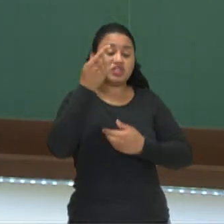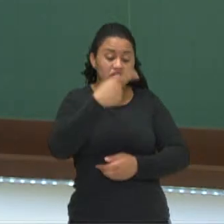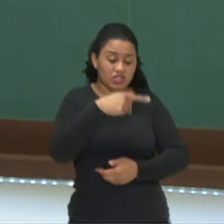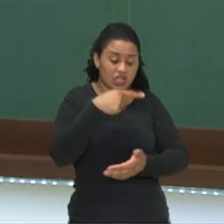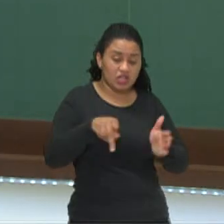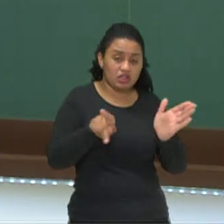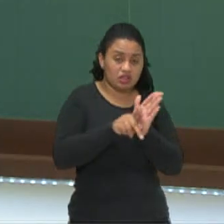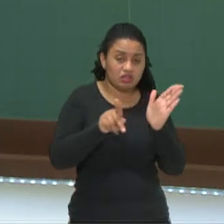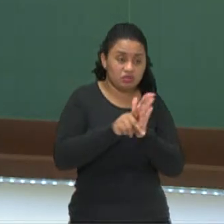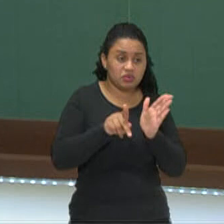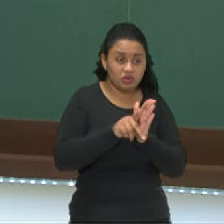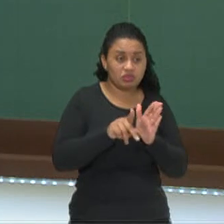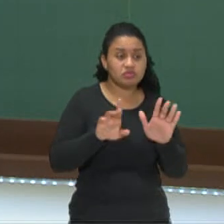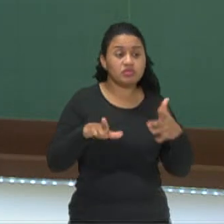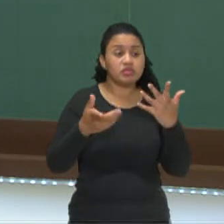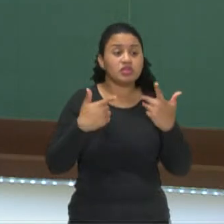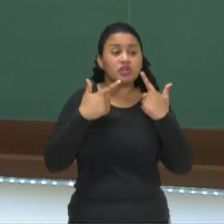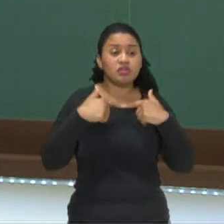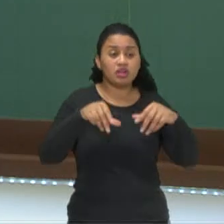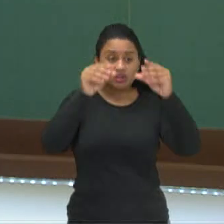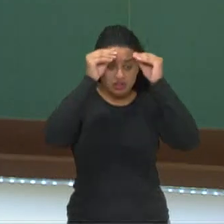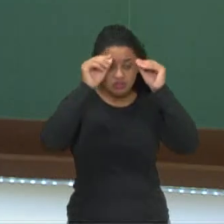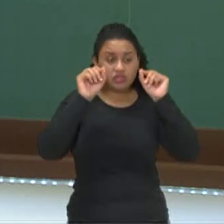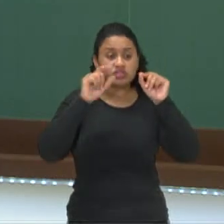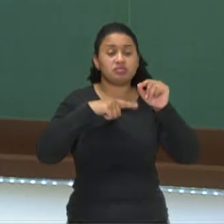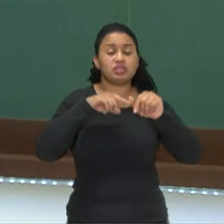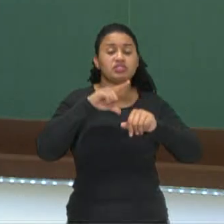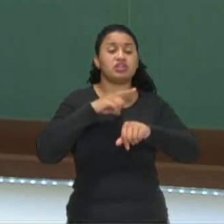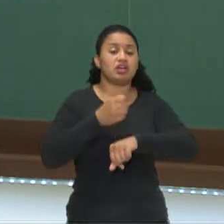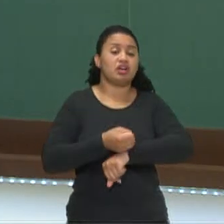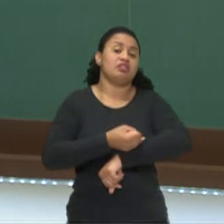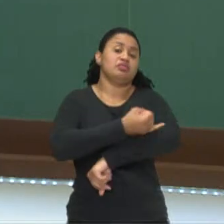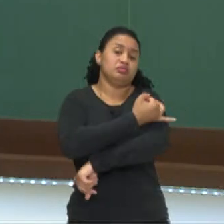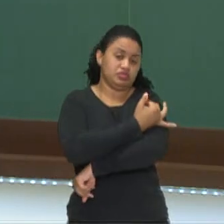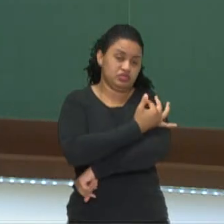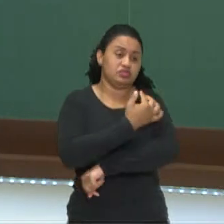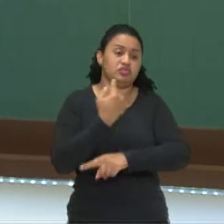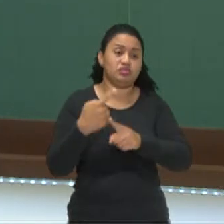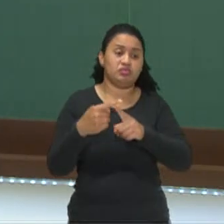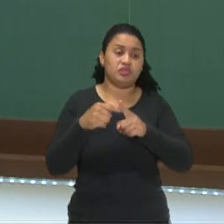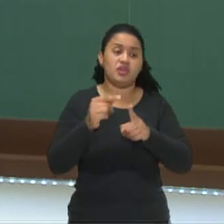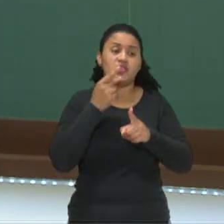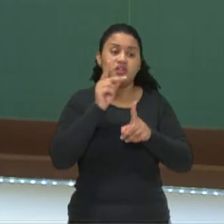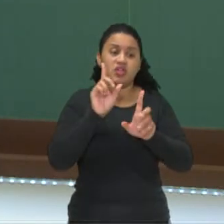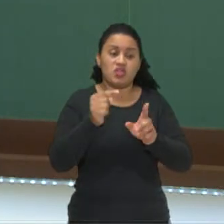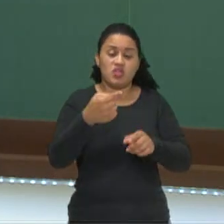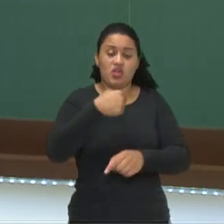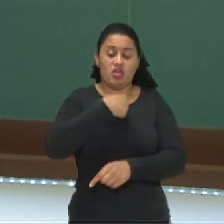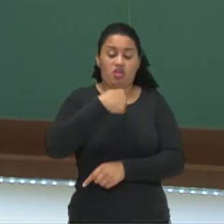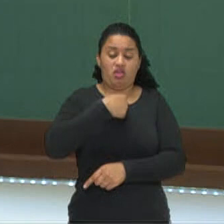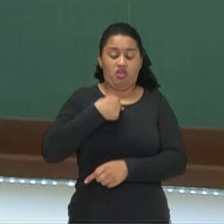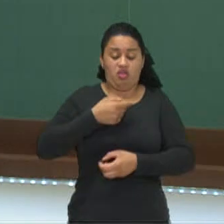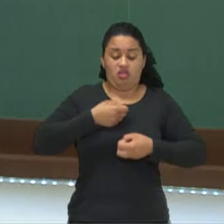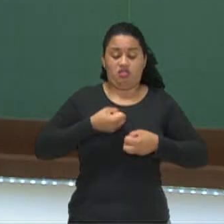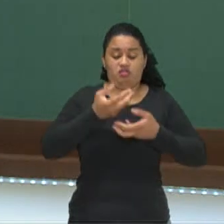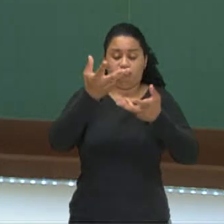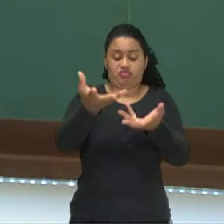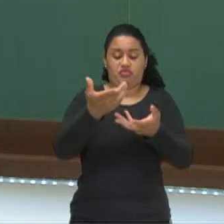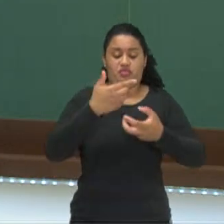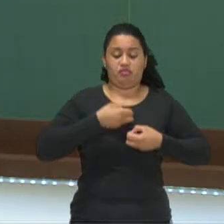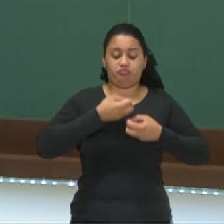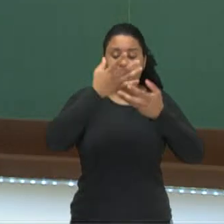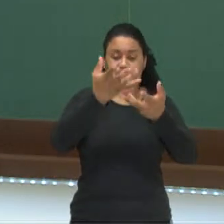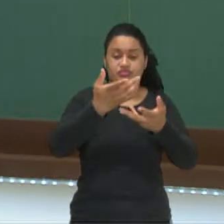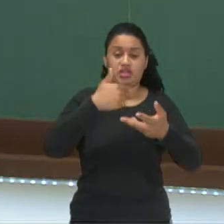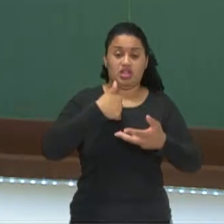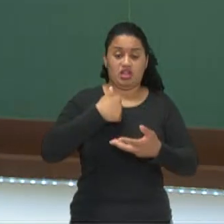mesmo, dele próprio. Então, a linguagem predominante é emotiva, porque está centrada no locutor, no autor,